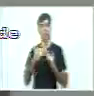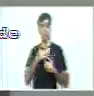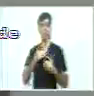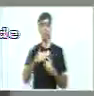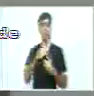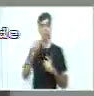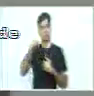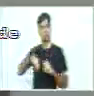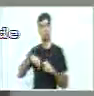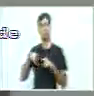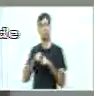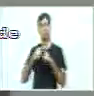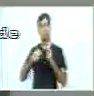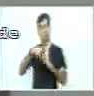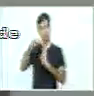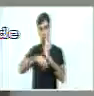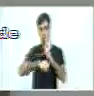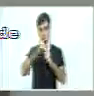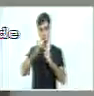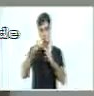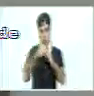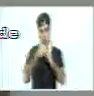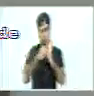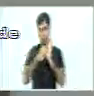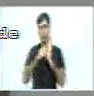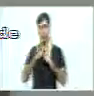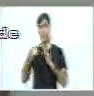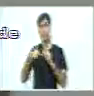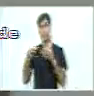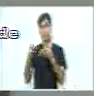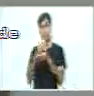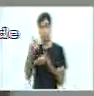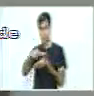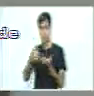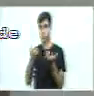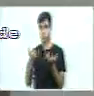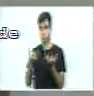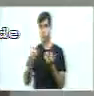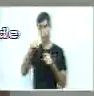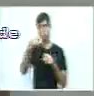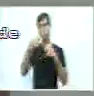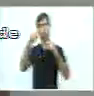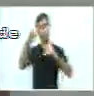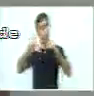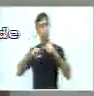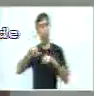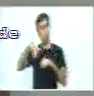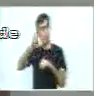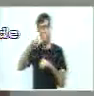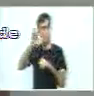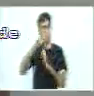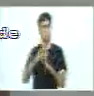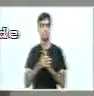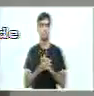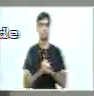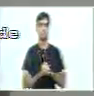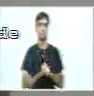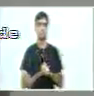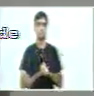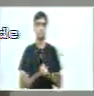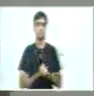que assina ao projeto. Me reescrevo para outras considerações, senhor presidente.